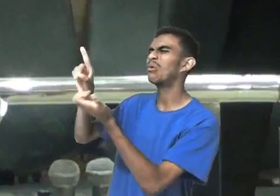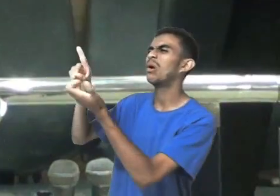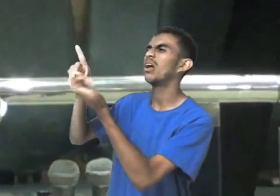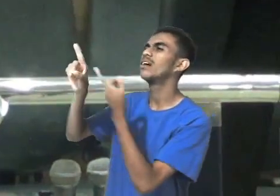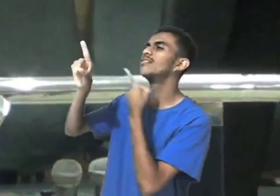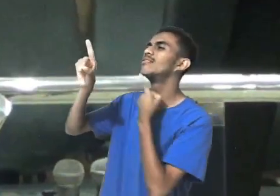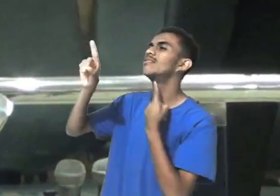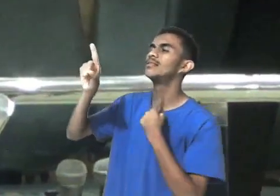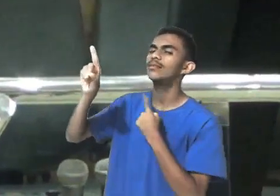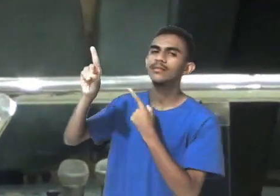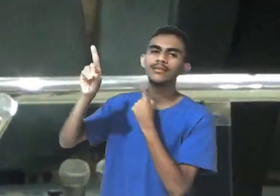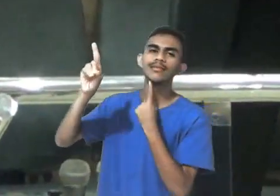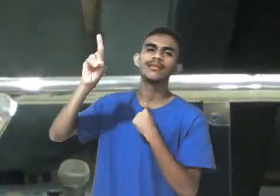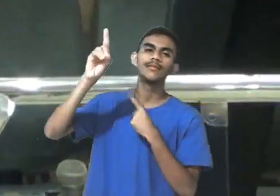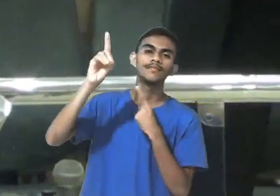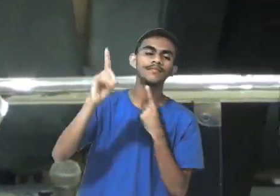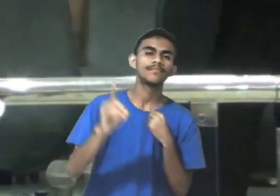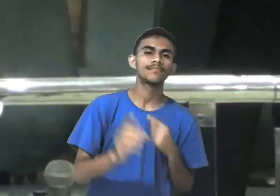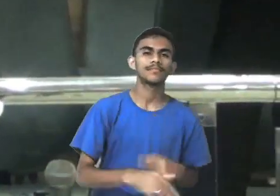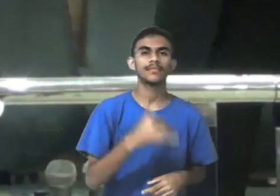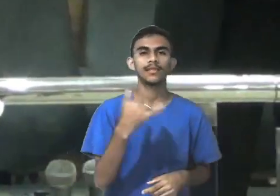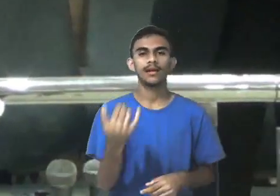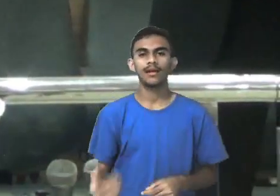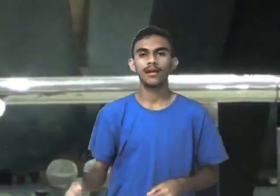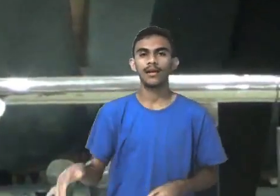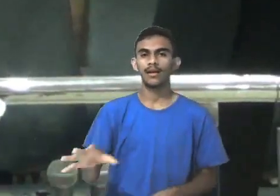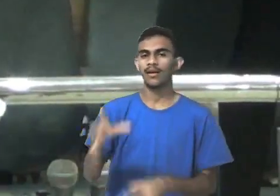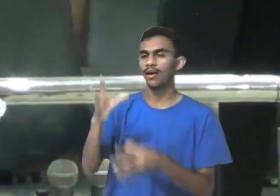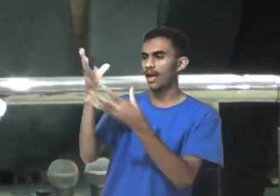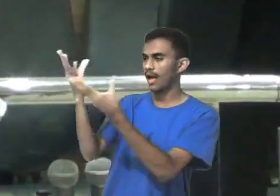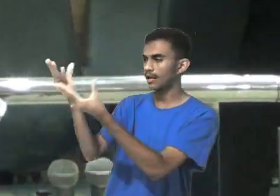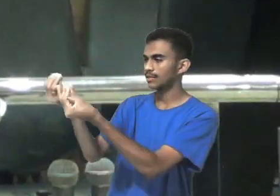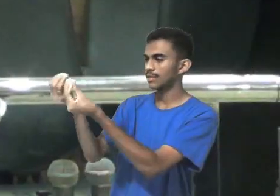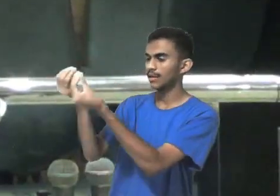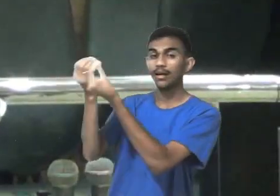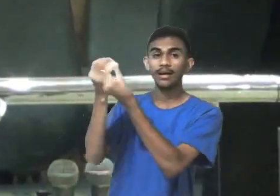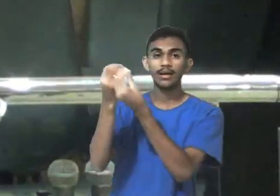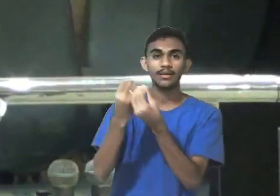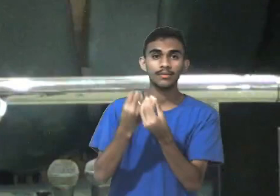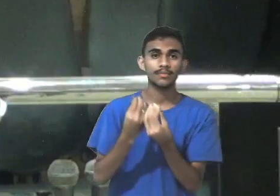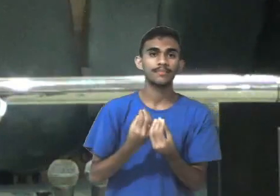Deus suplicas e não